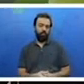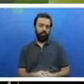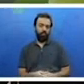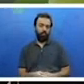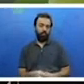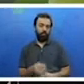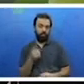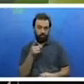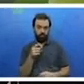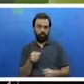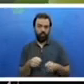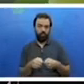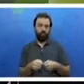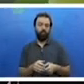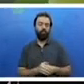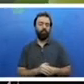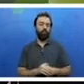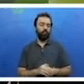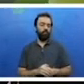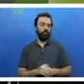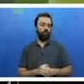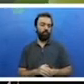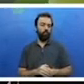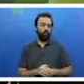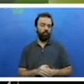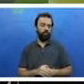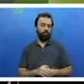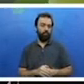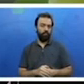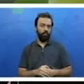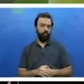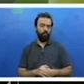Faz na calculadora ver quanto que dá.